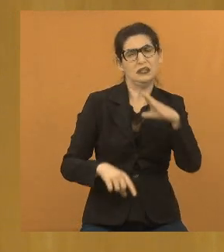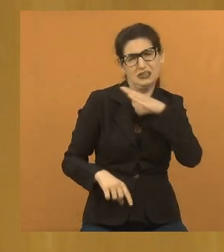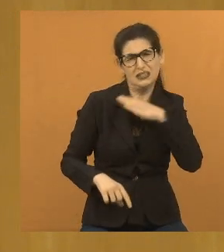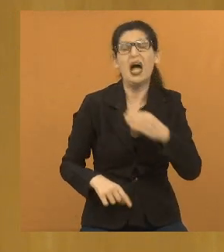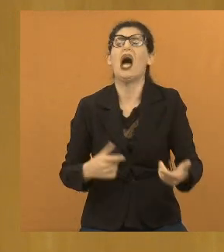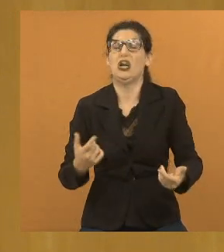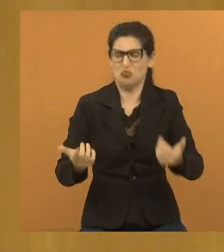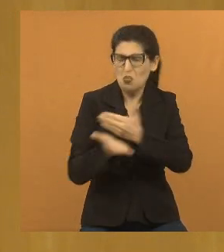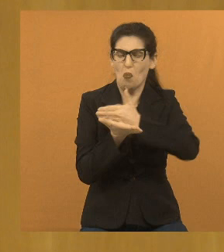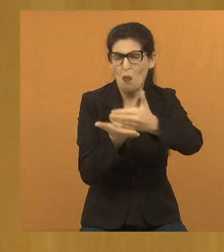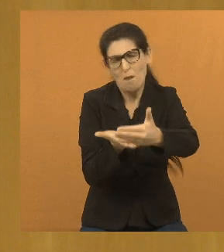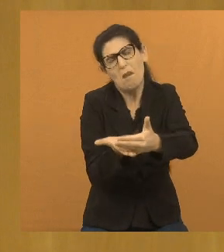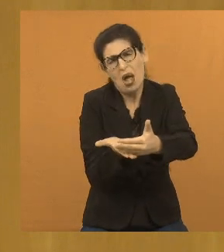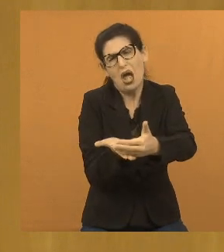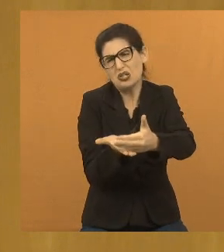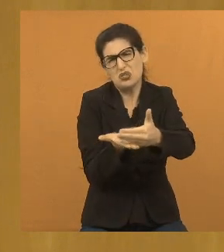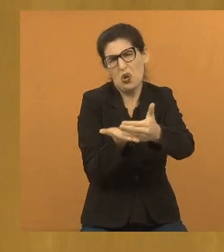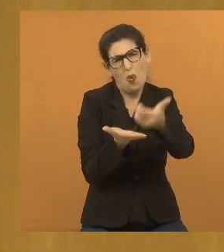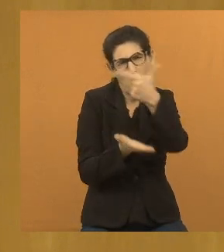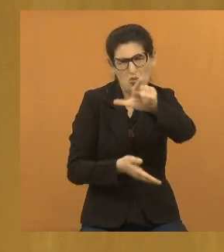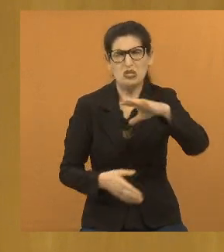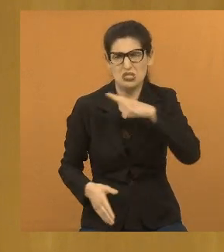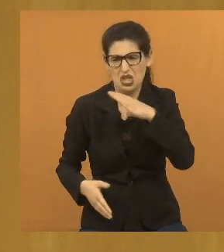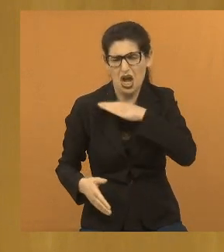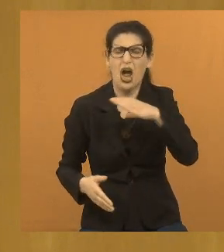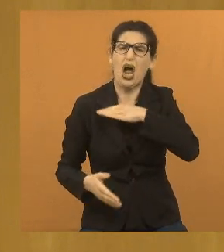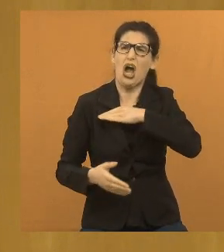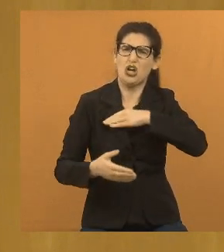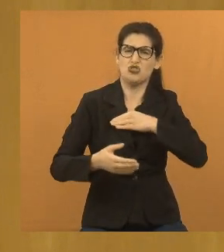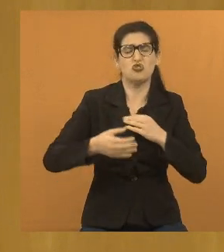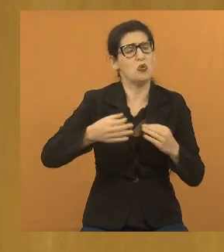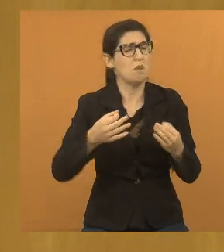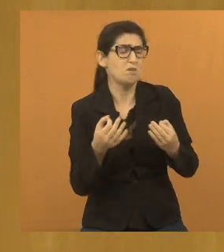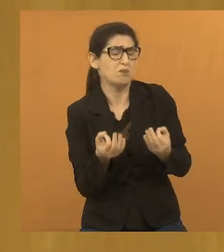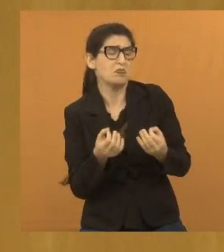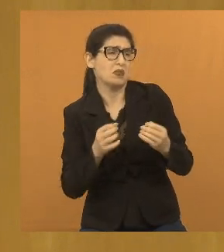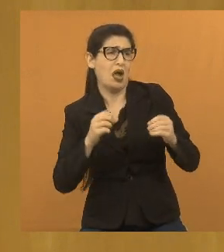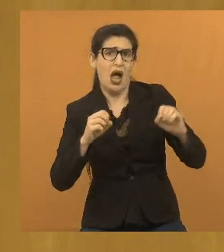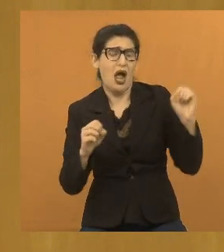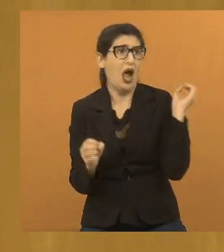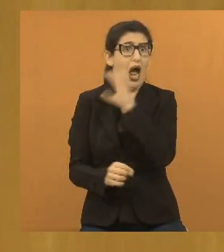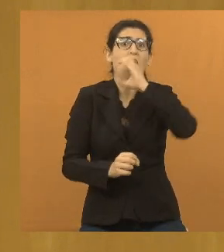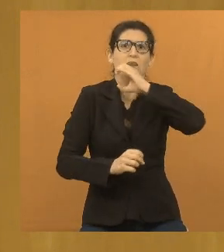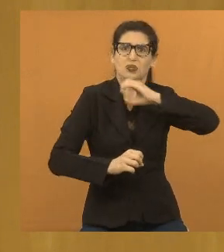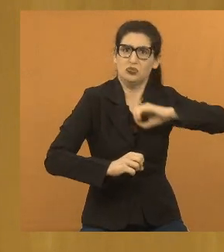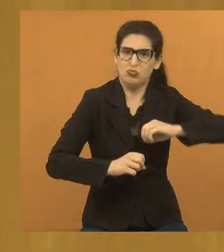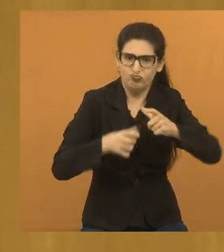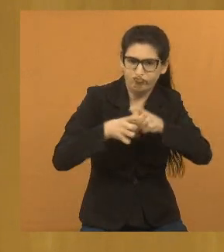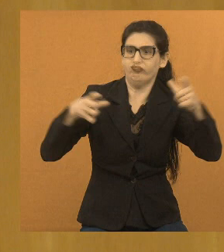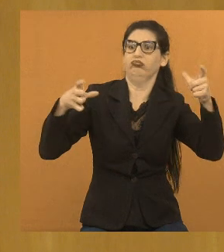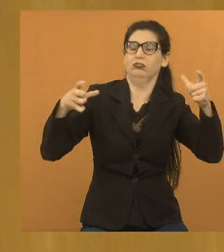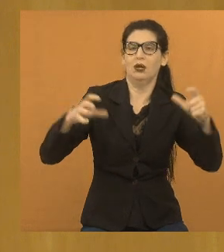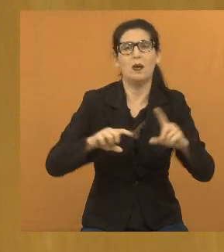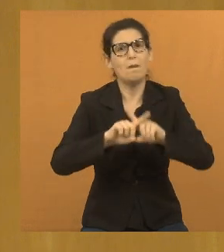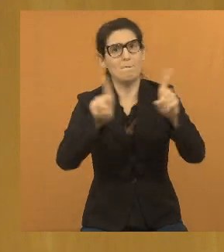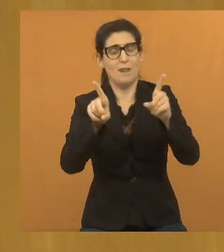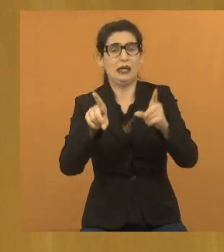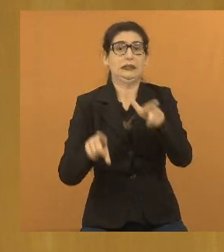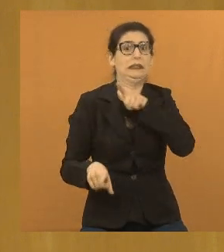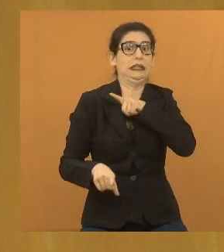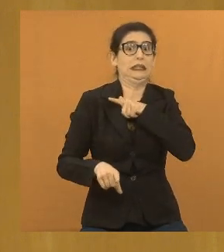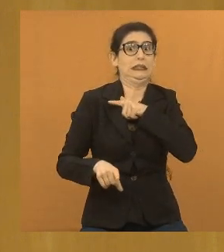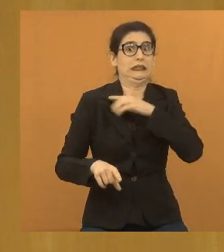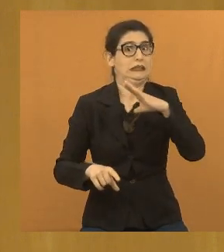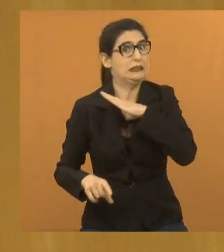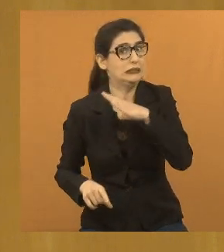forma, elas surgem dessa forma, de uma forma espontânea. Algumas são planejadas, mas a maioria é espontânea. Porém, a partir de determinado